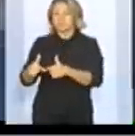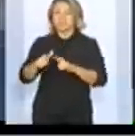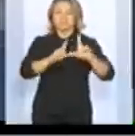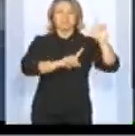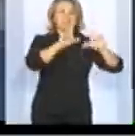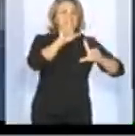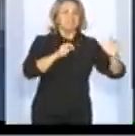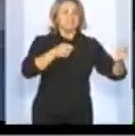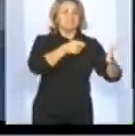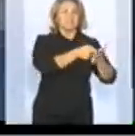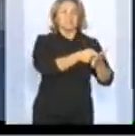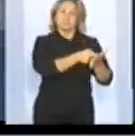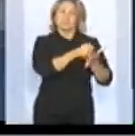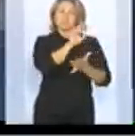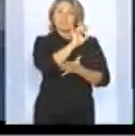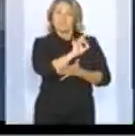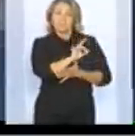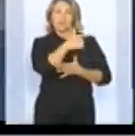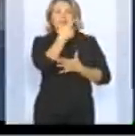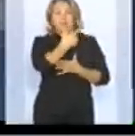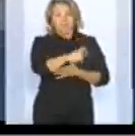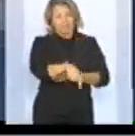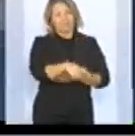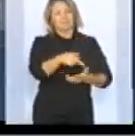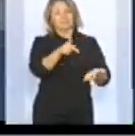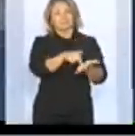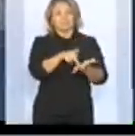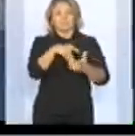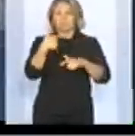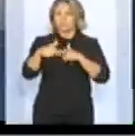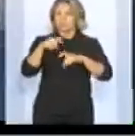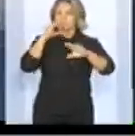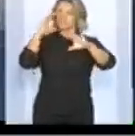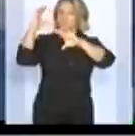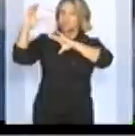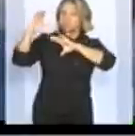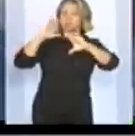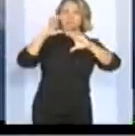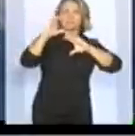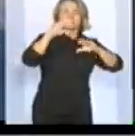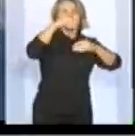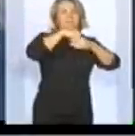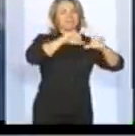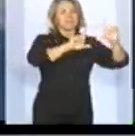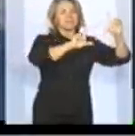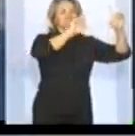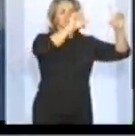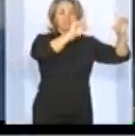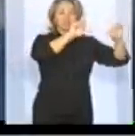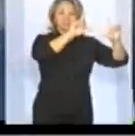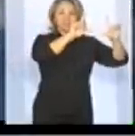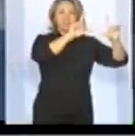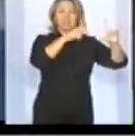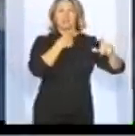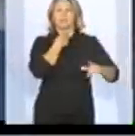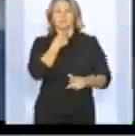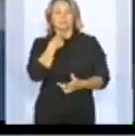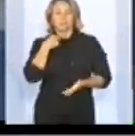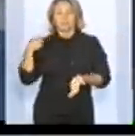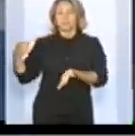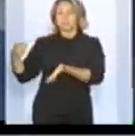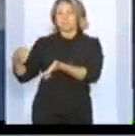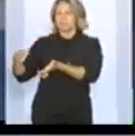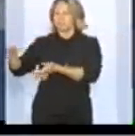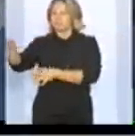ela é legitimamente uma operação de telecomunicações. Não pode contratar redator, não pode contratar nenhum